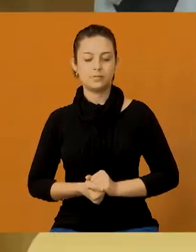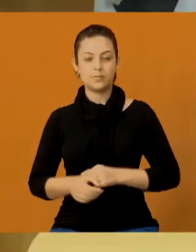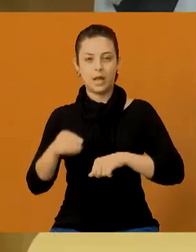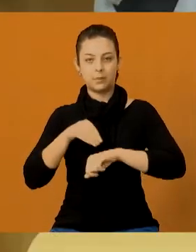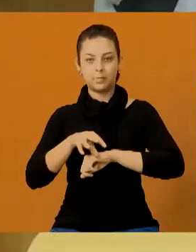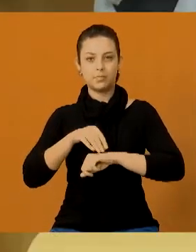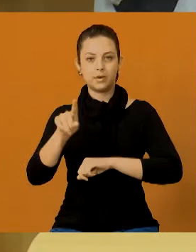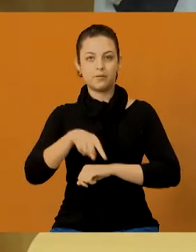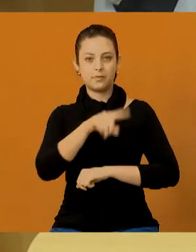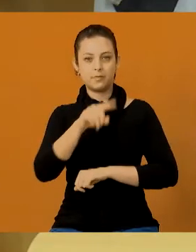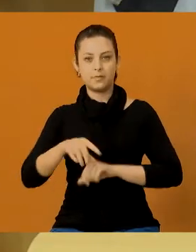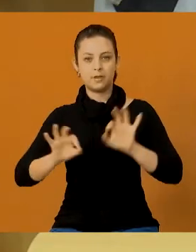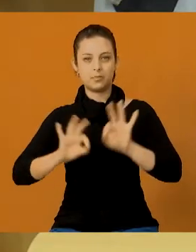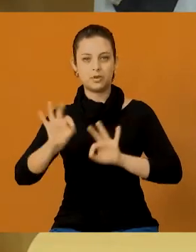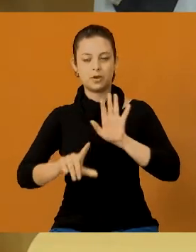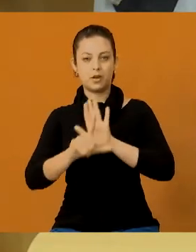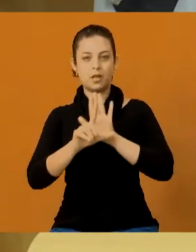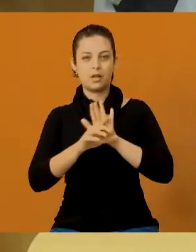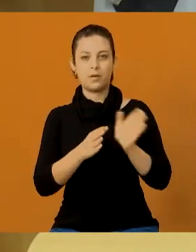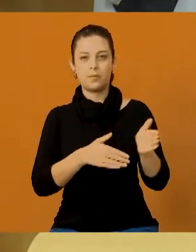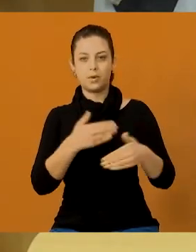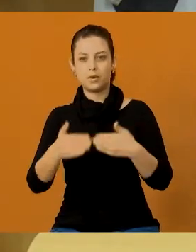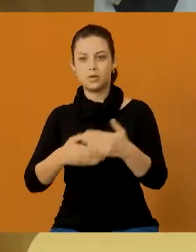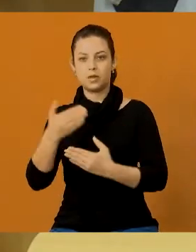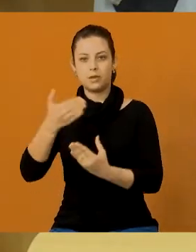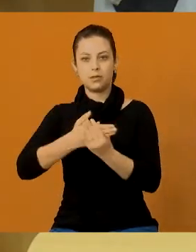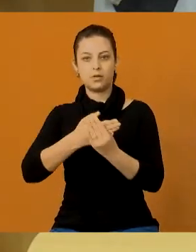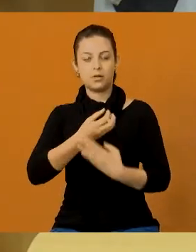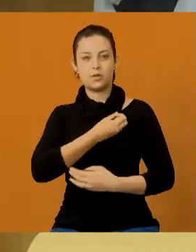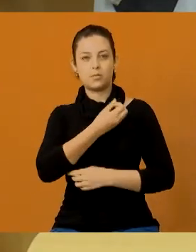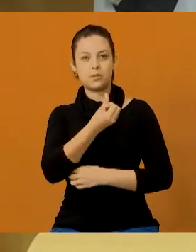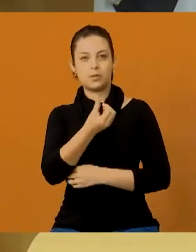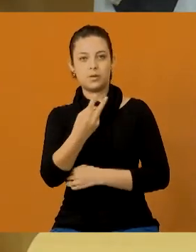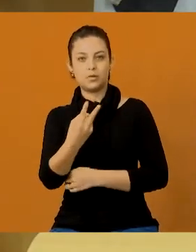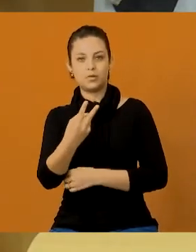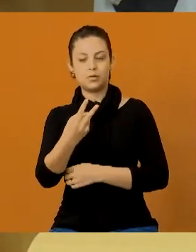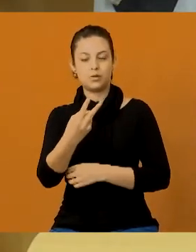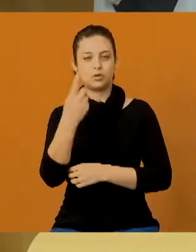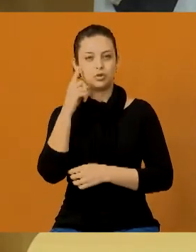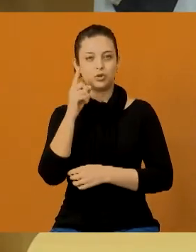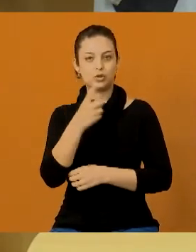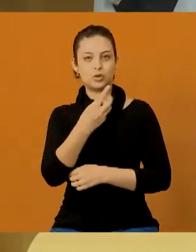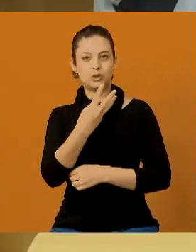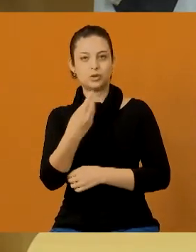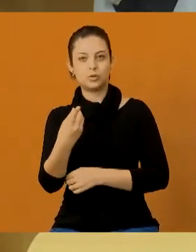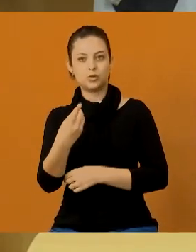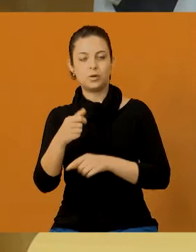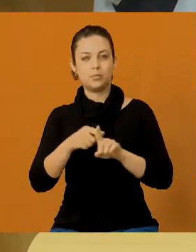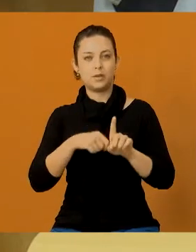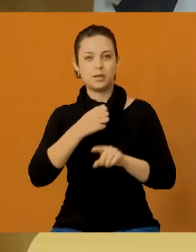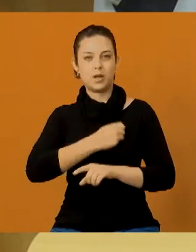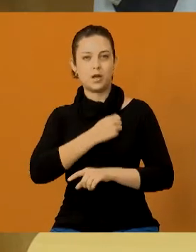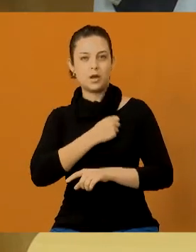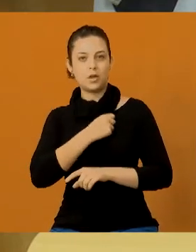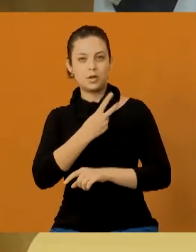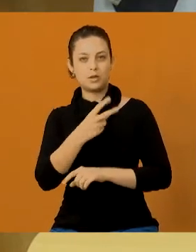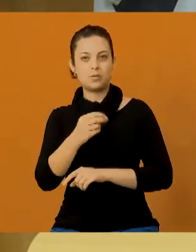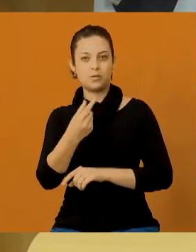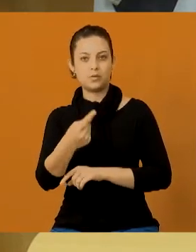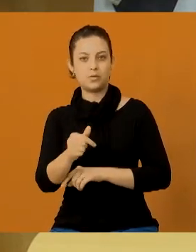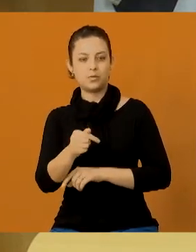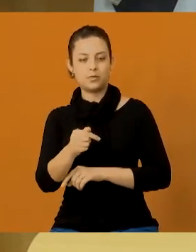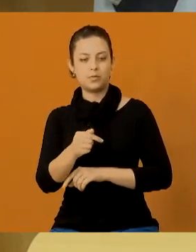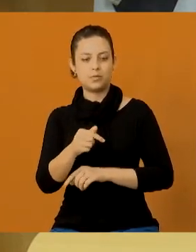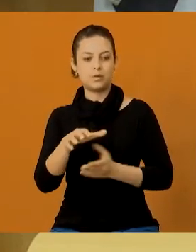Mensagem de veto ao projeto de lei referente ao processo número 62, de 31 de agosto de 2017, da Câmara Municipal de